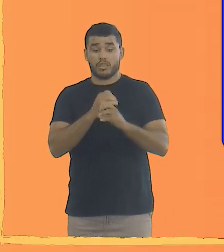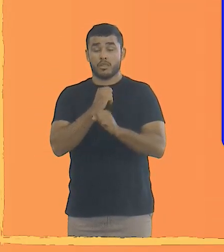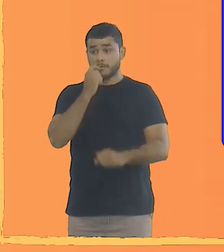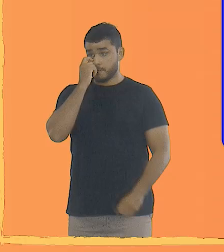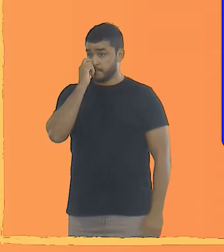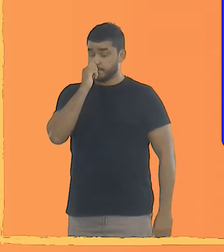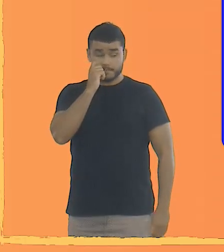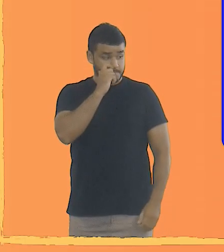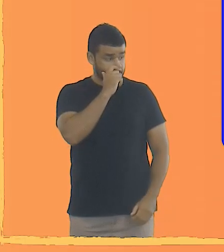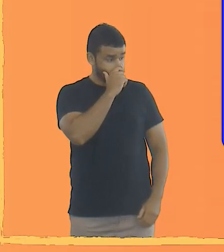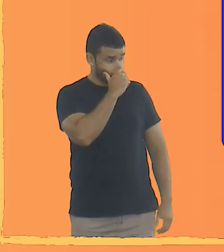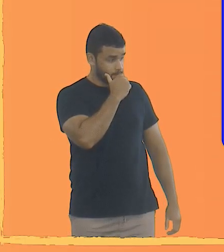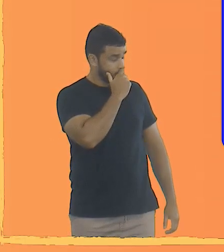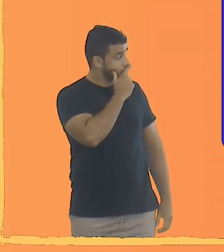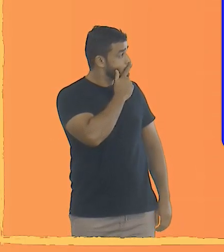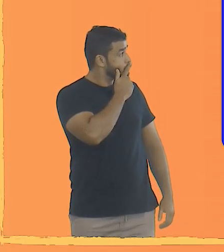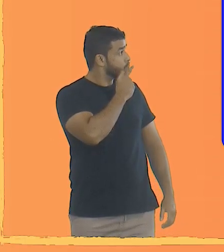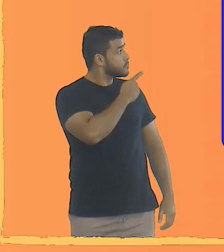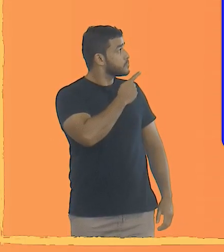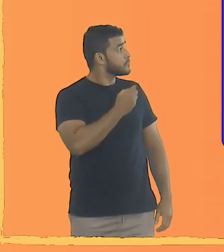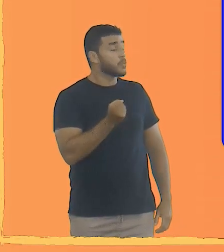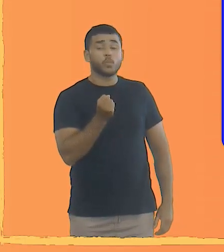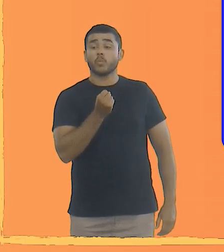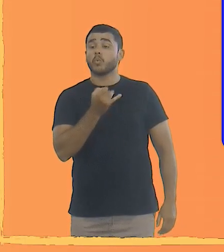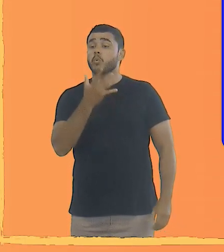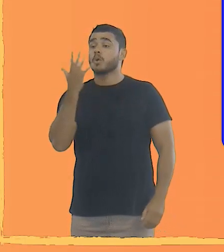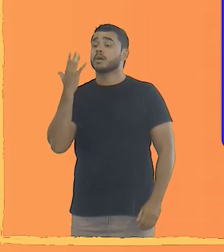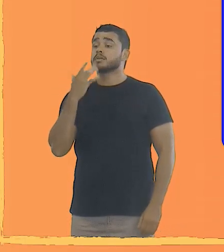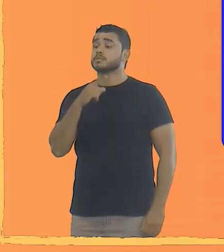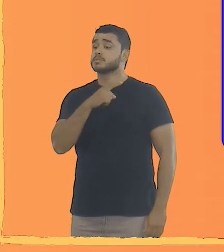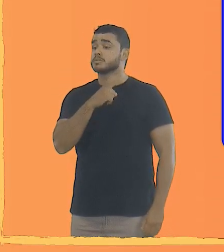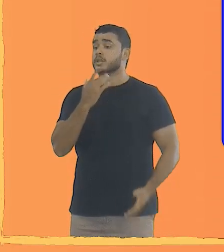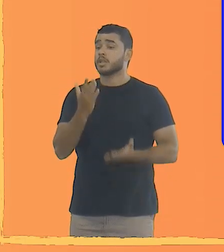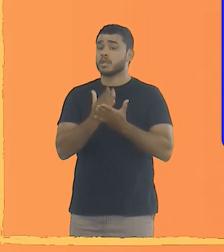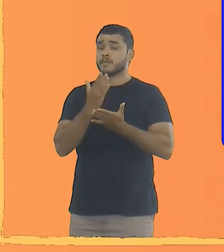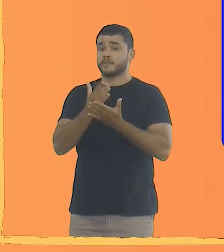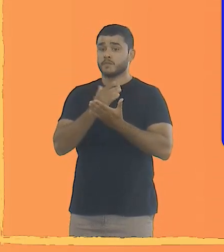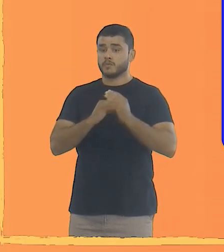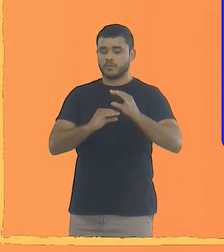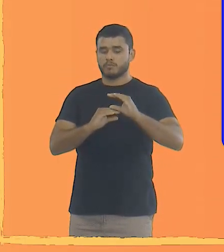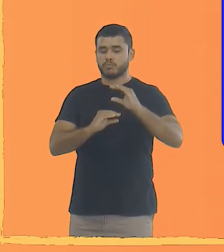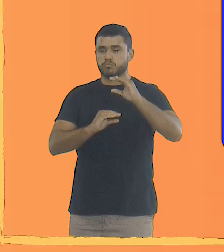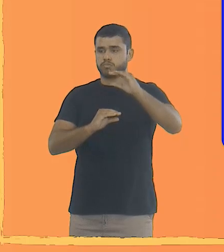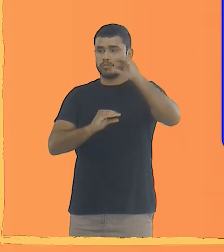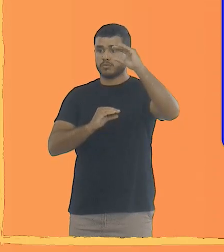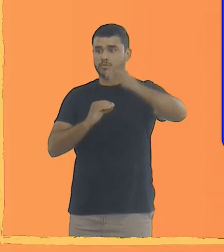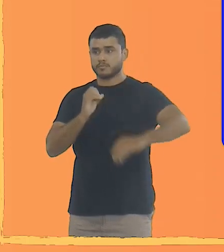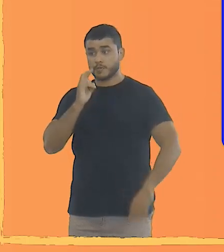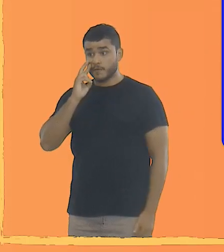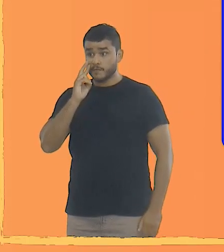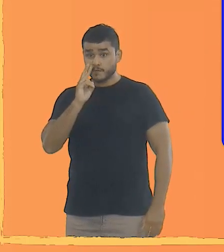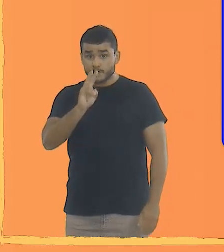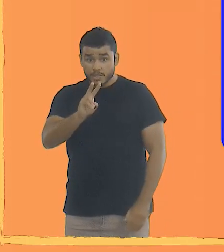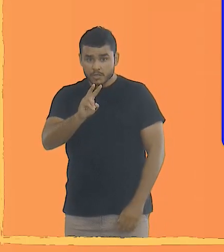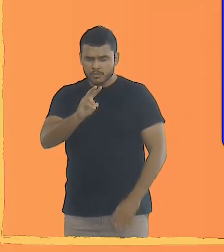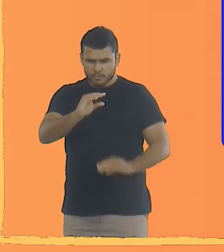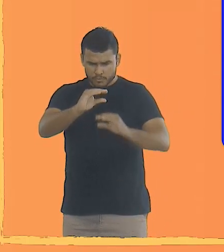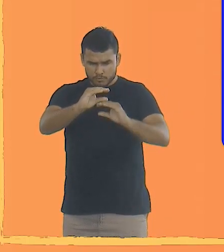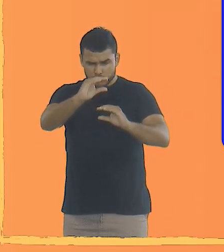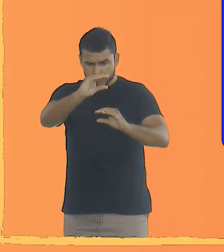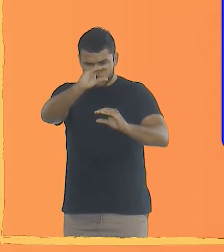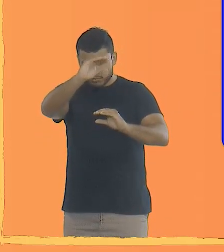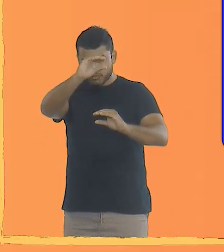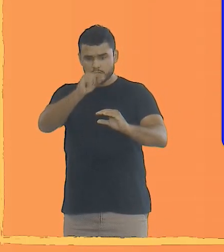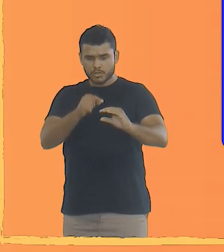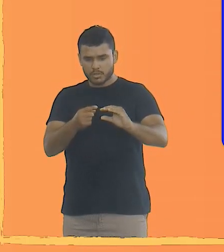acabei de fazer para vocês, quantos livros eu tenho nessa pilha, eu preciso primeiro visualizar os elementos, para